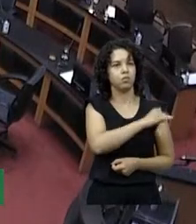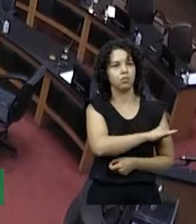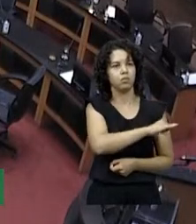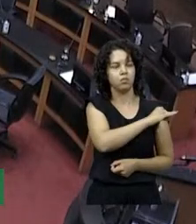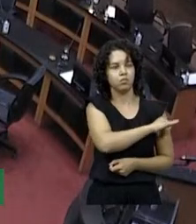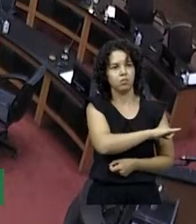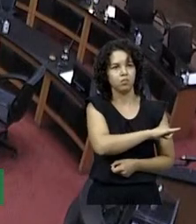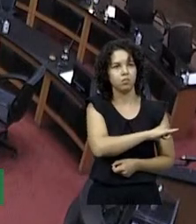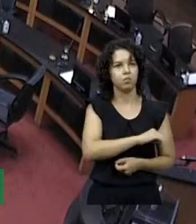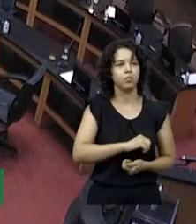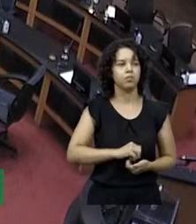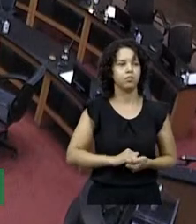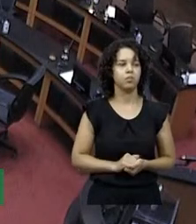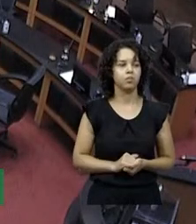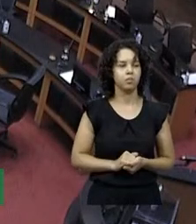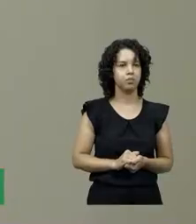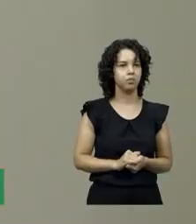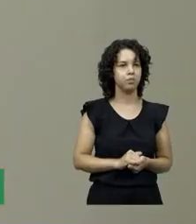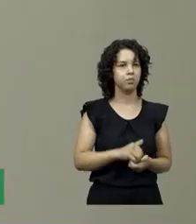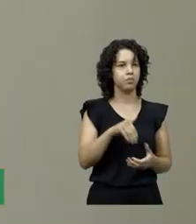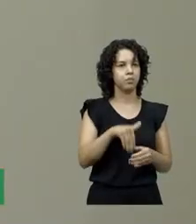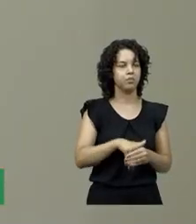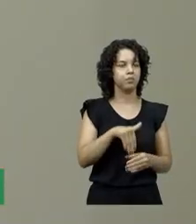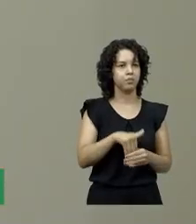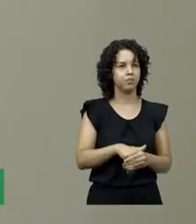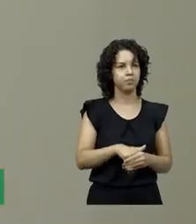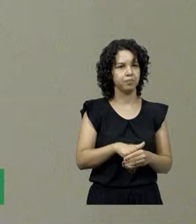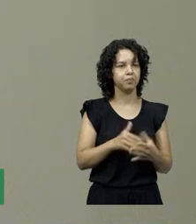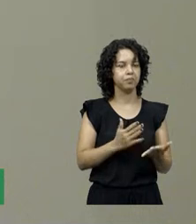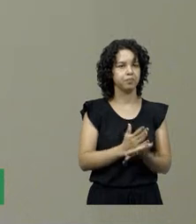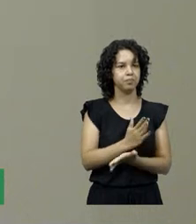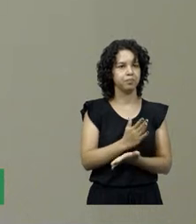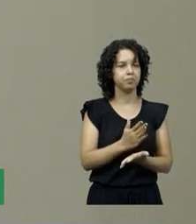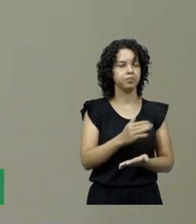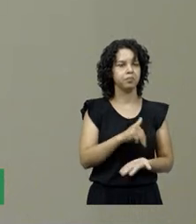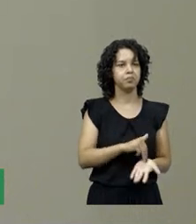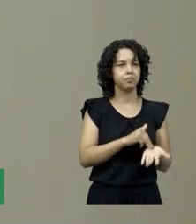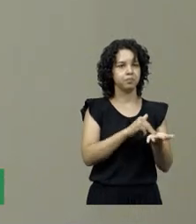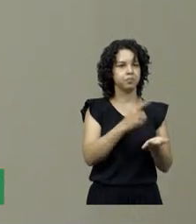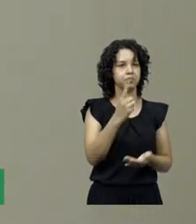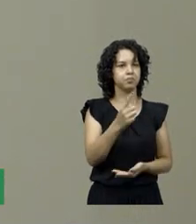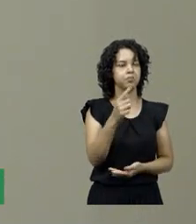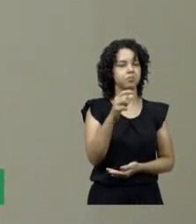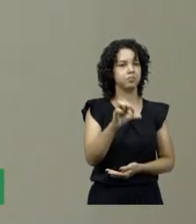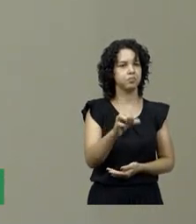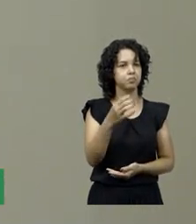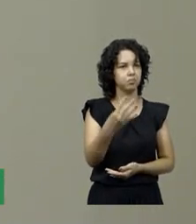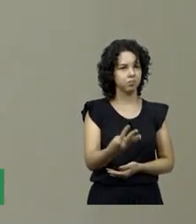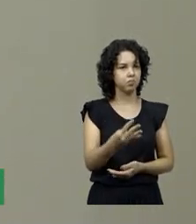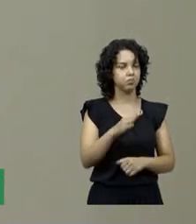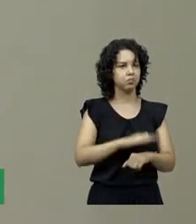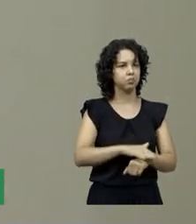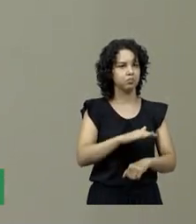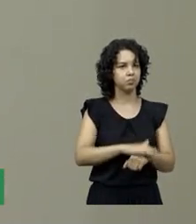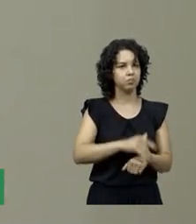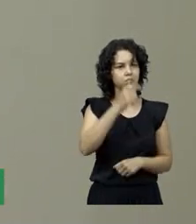queira discutir, em votação, está aprovado. Moção 194, autor deputado Maurício